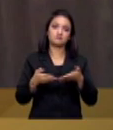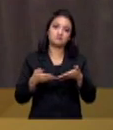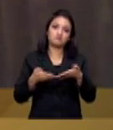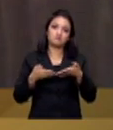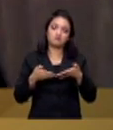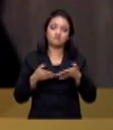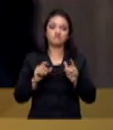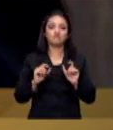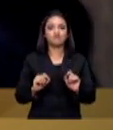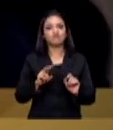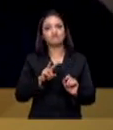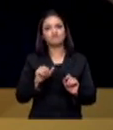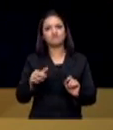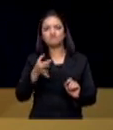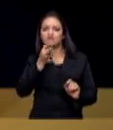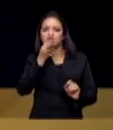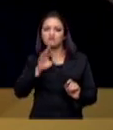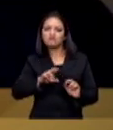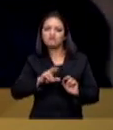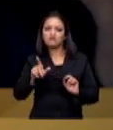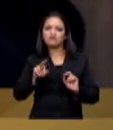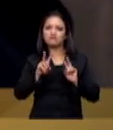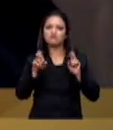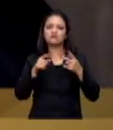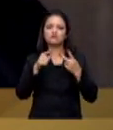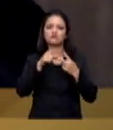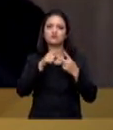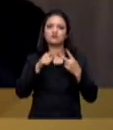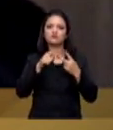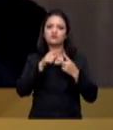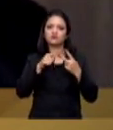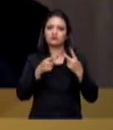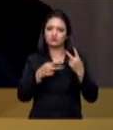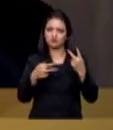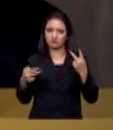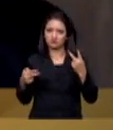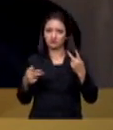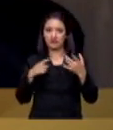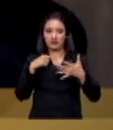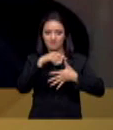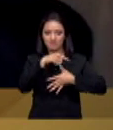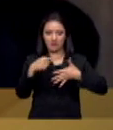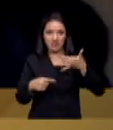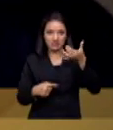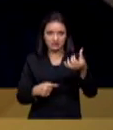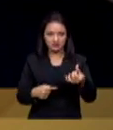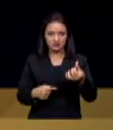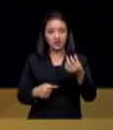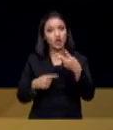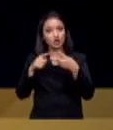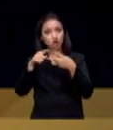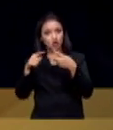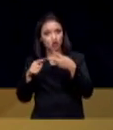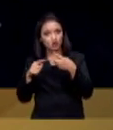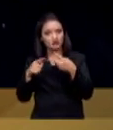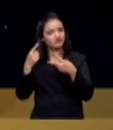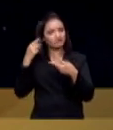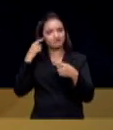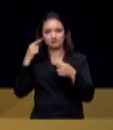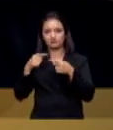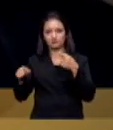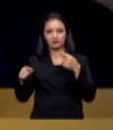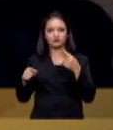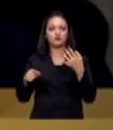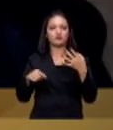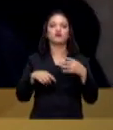para apresentar divergência quanto a 2 desses 6 pontos. Em 4 deles, os